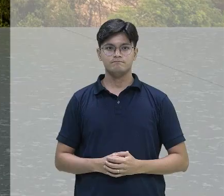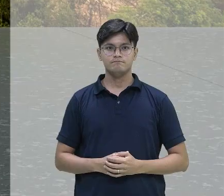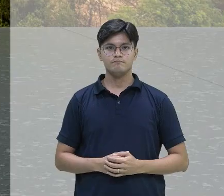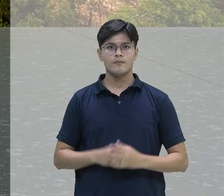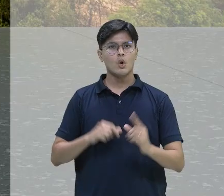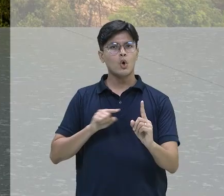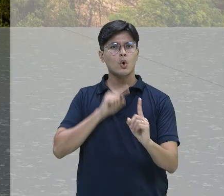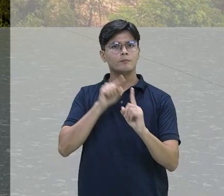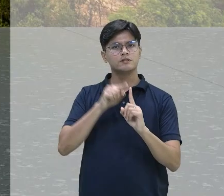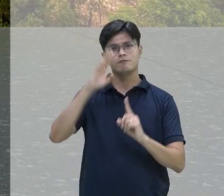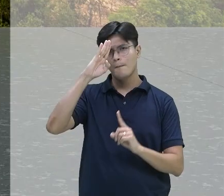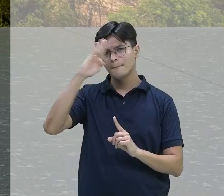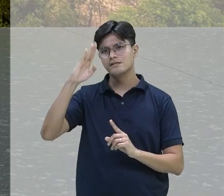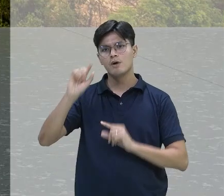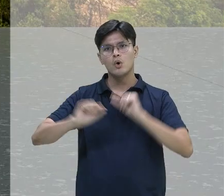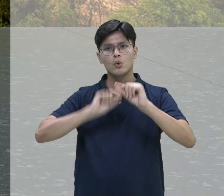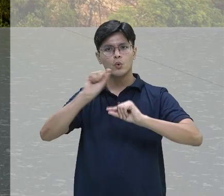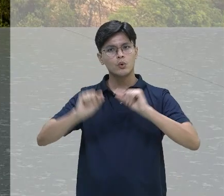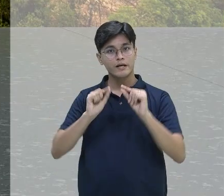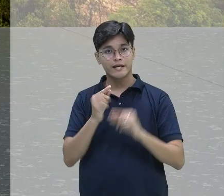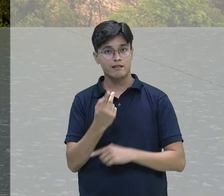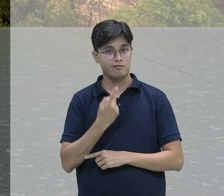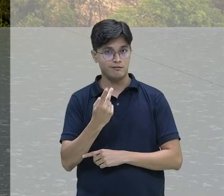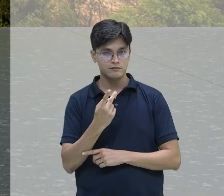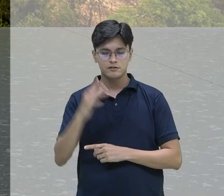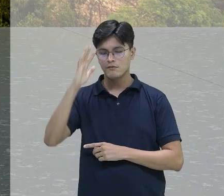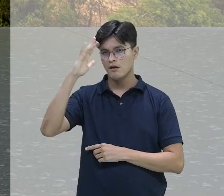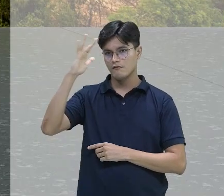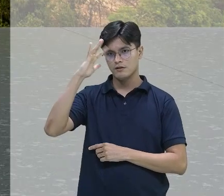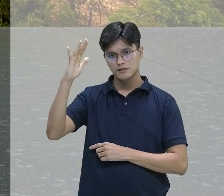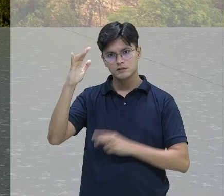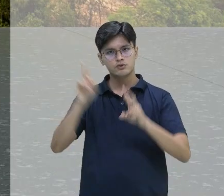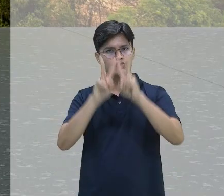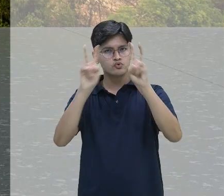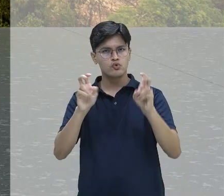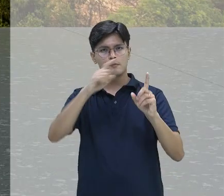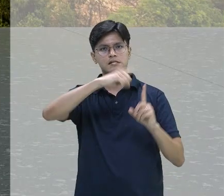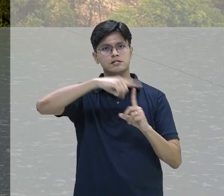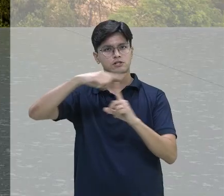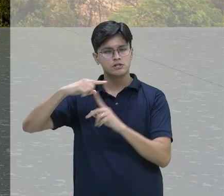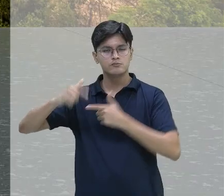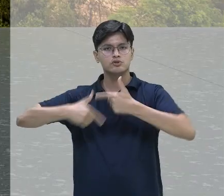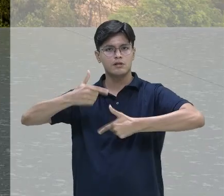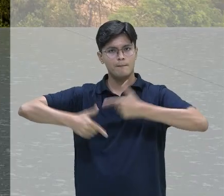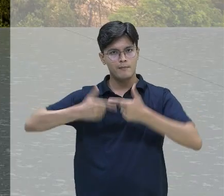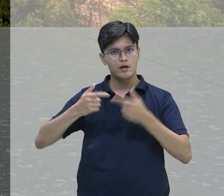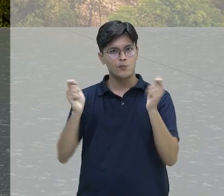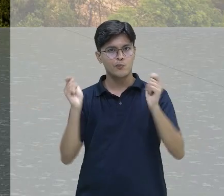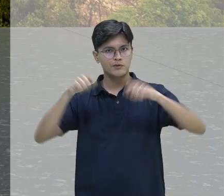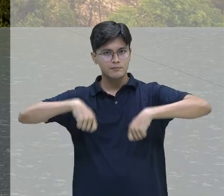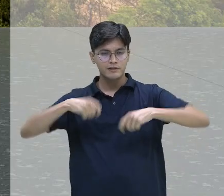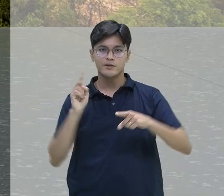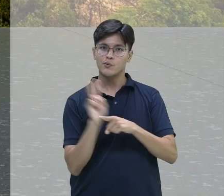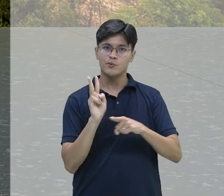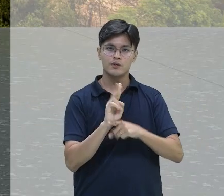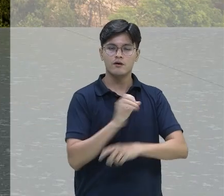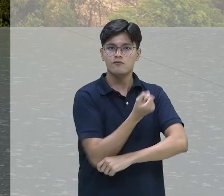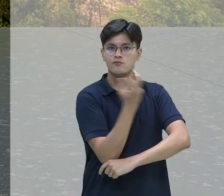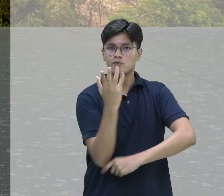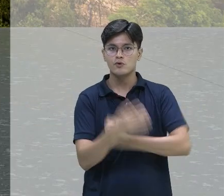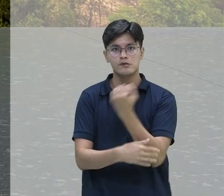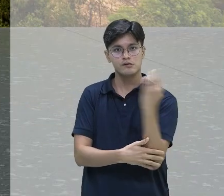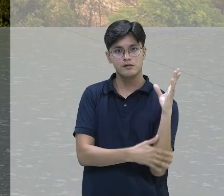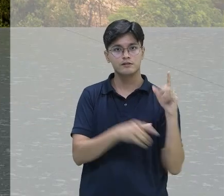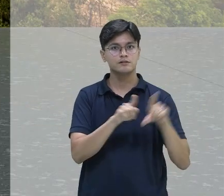A ideia é que a gente reflita junto sobre que tipos de trabalho ajudam a preservar a floresta e as comunidades e